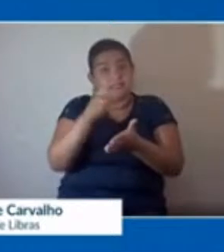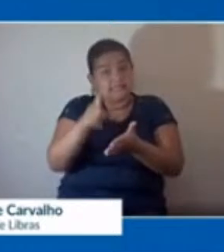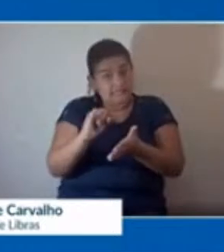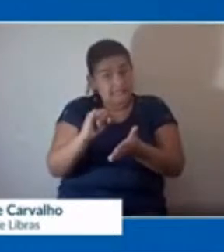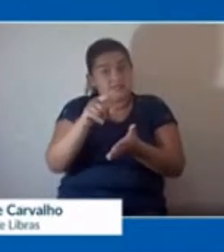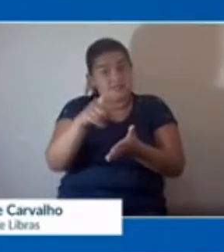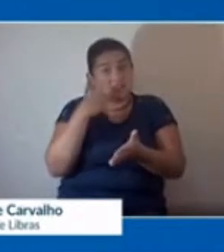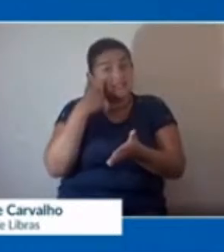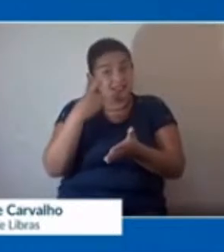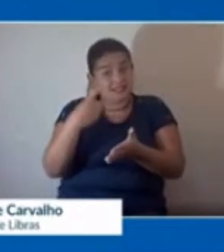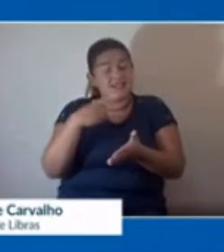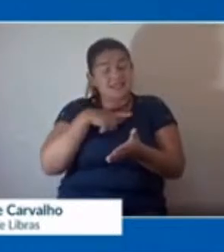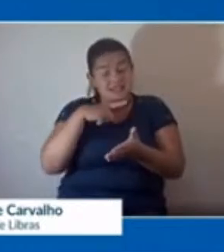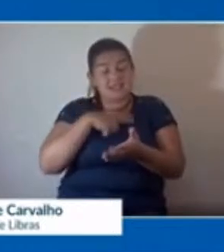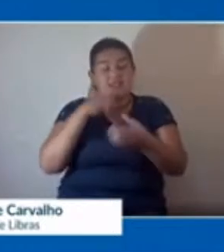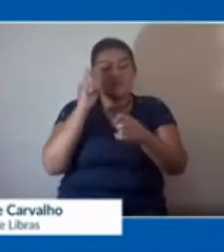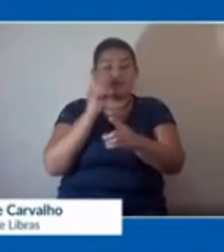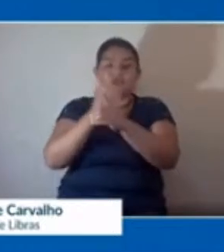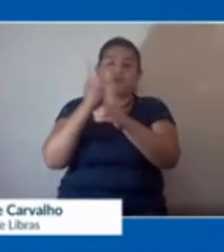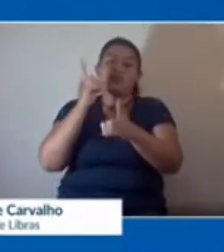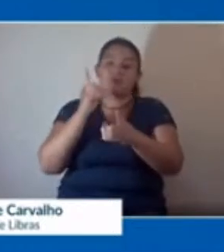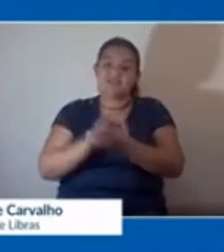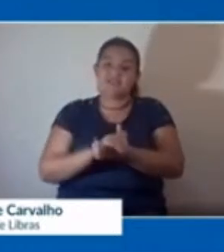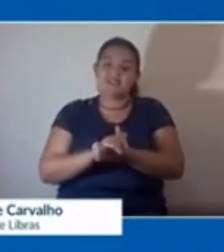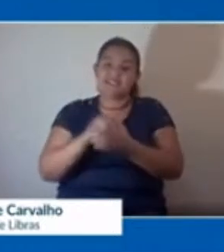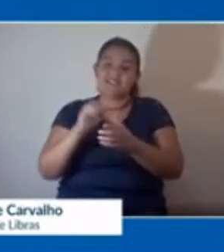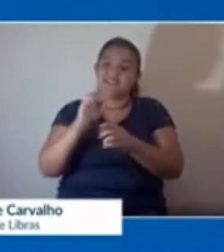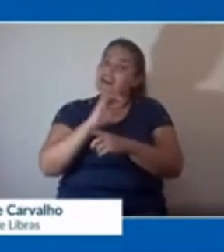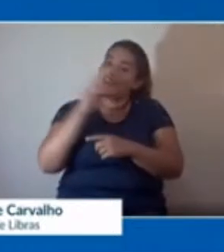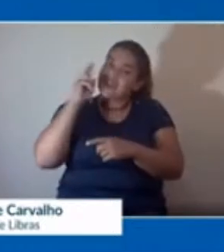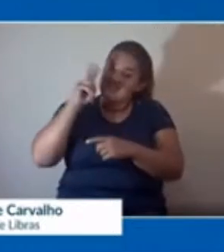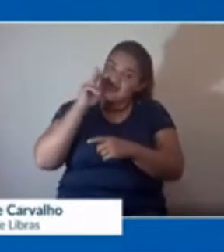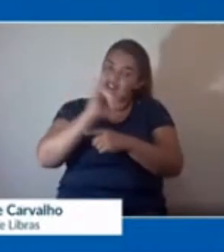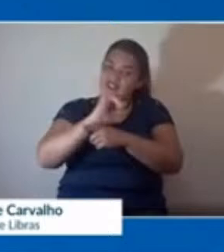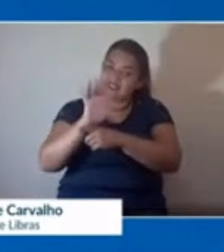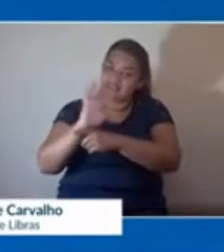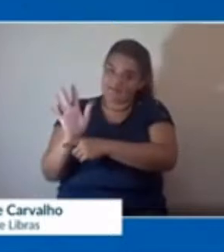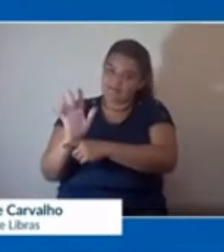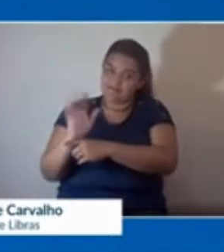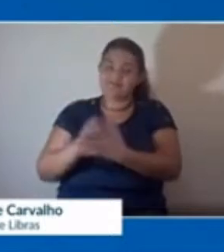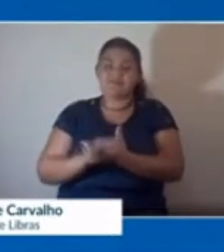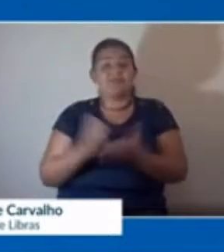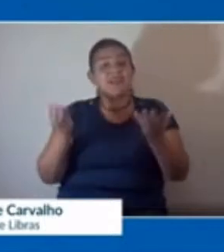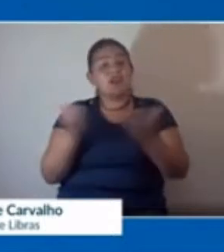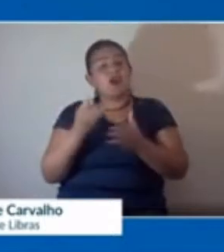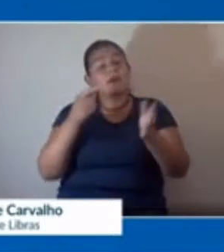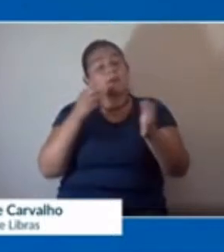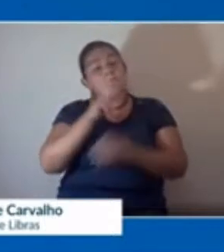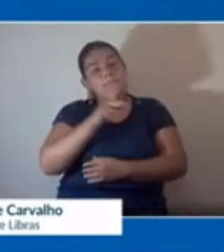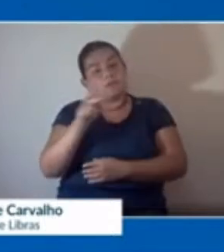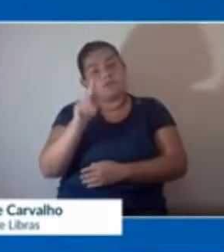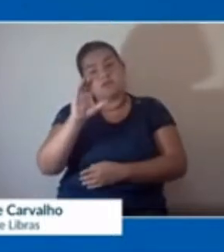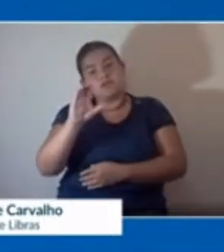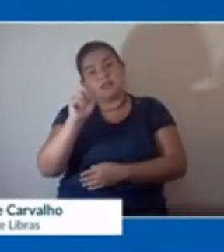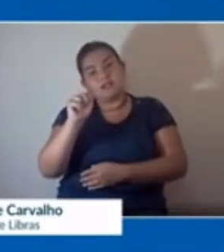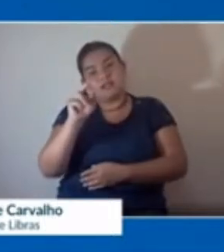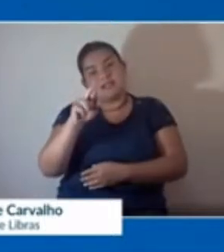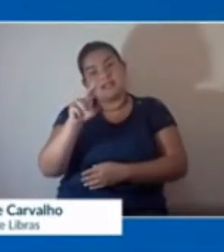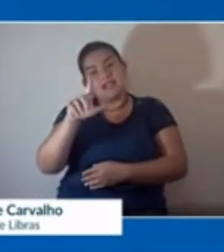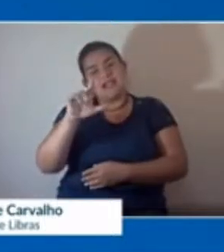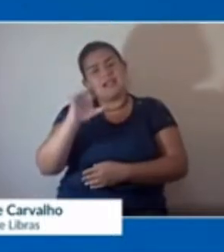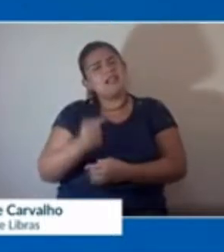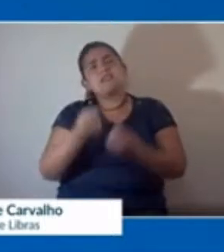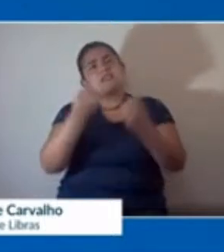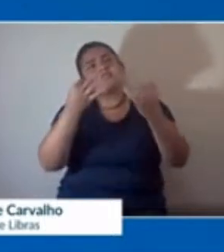procurar, que pode conferir um pouquinho da história dessa cineasta. Bom, queria falar agora com a professora Carla. Professora, queria que você falasse um pouco mais